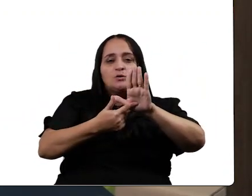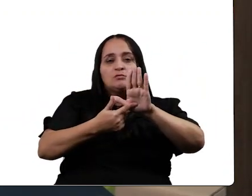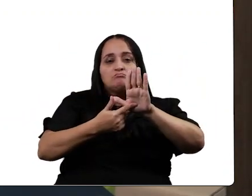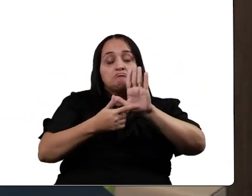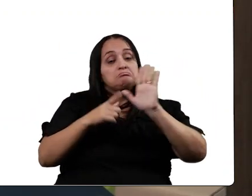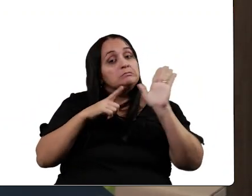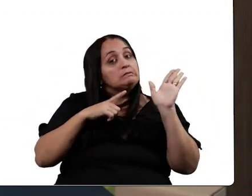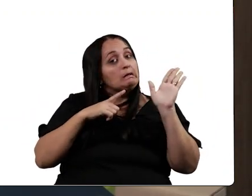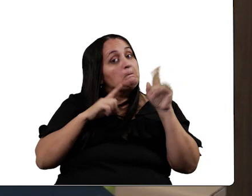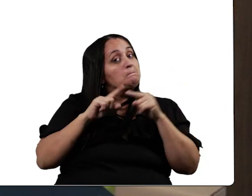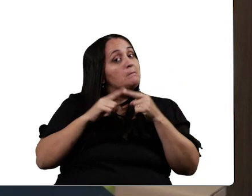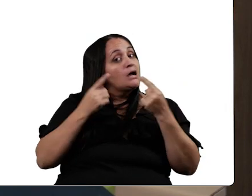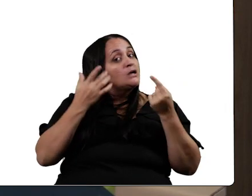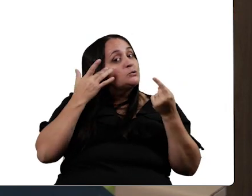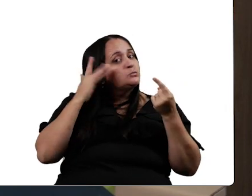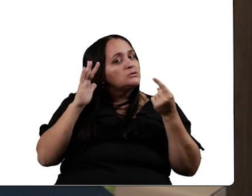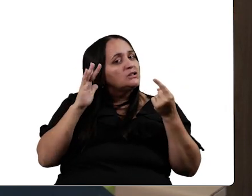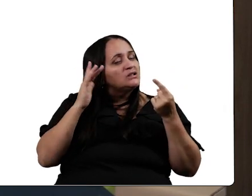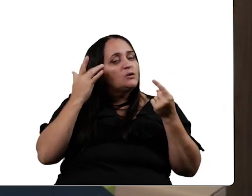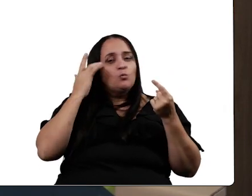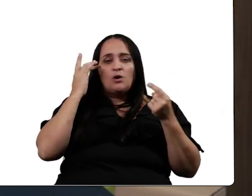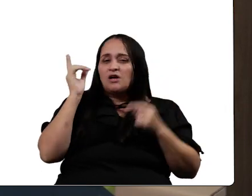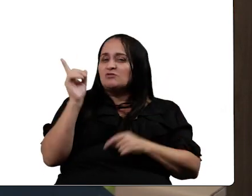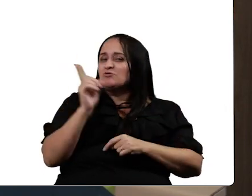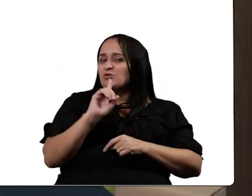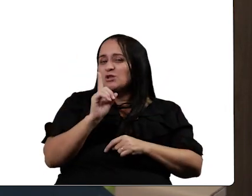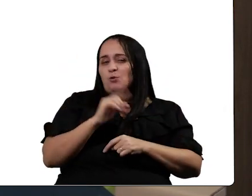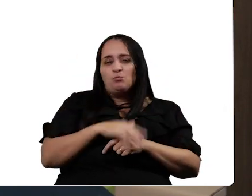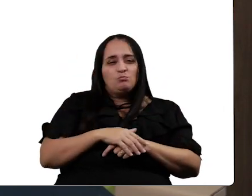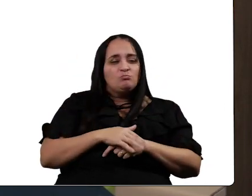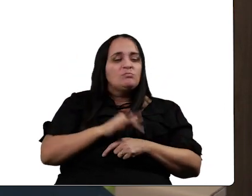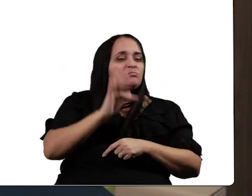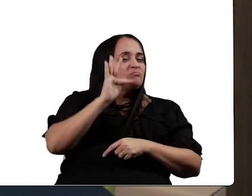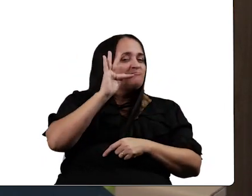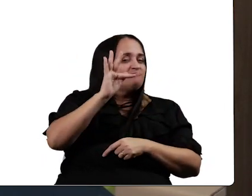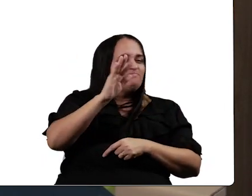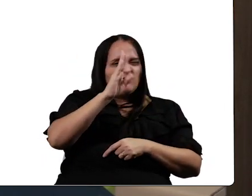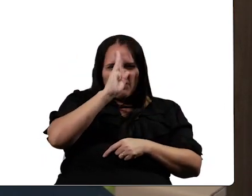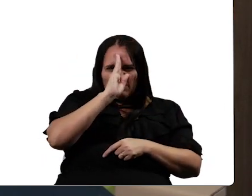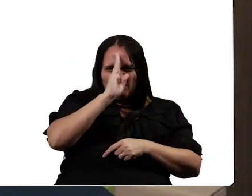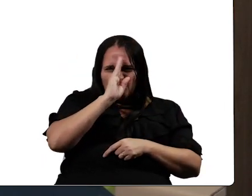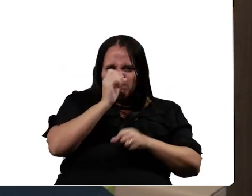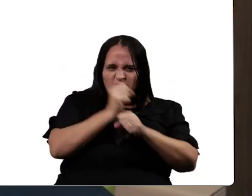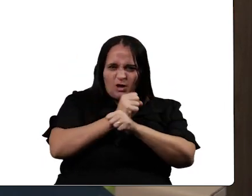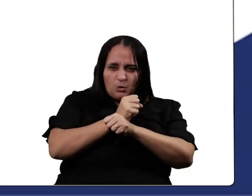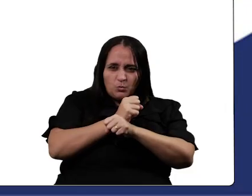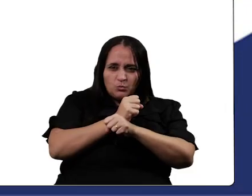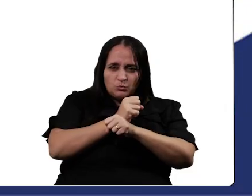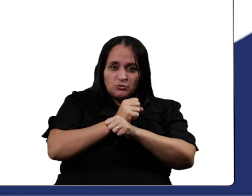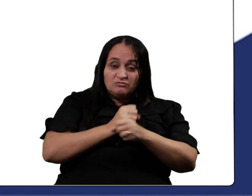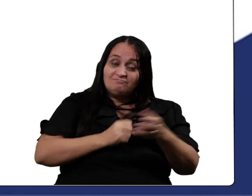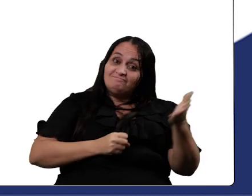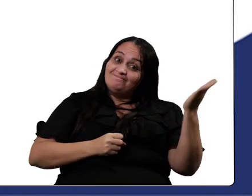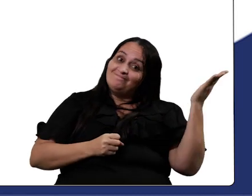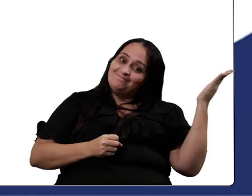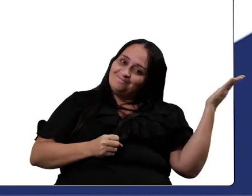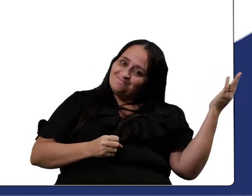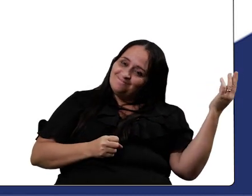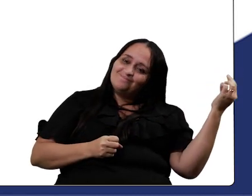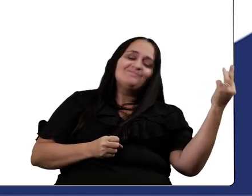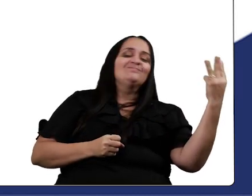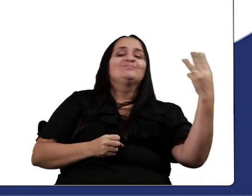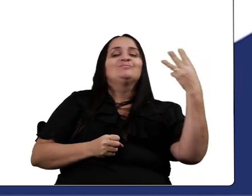dessa. Então, para mim, é falsa. E aí, vamos conferir? Número